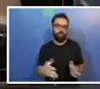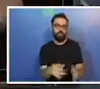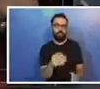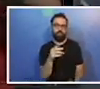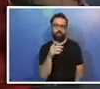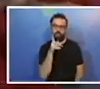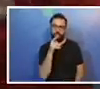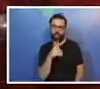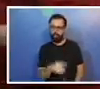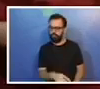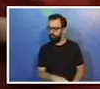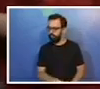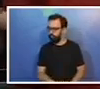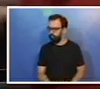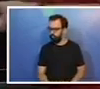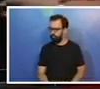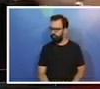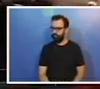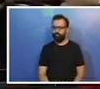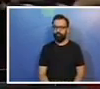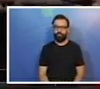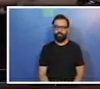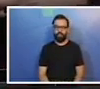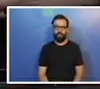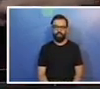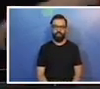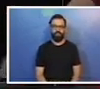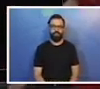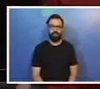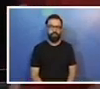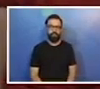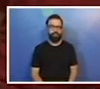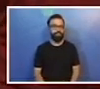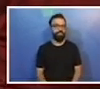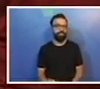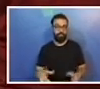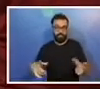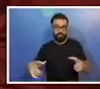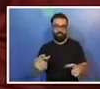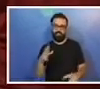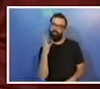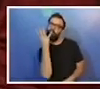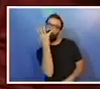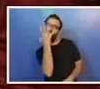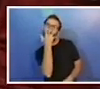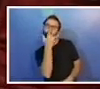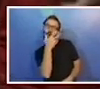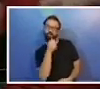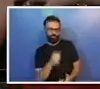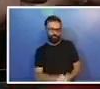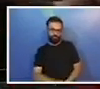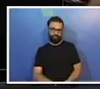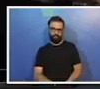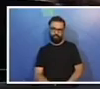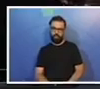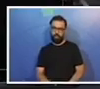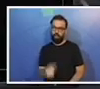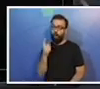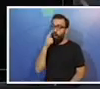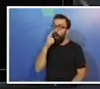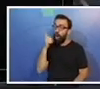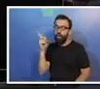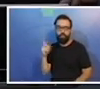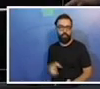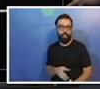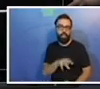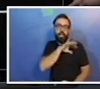É o ser humano, é o homem. E aqui nessa sala, ai que lindo, professora, que sala chique, chique, né, gente? Mas é